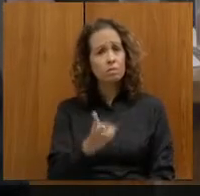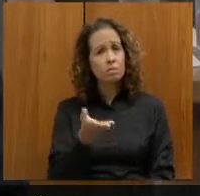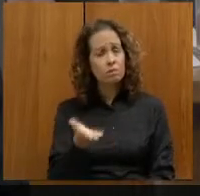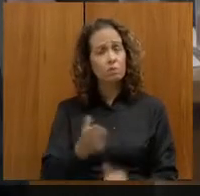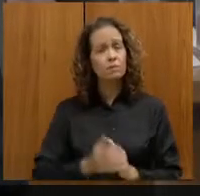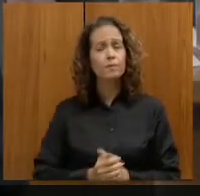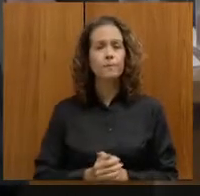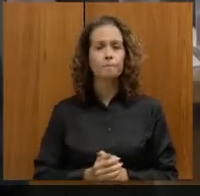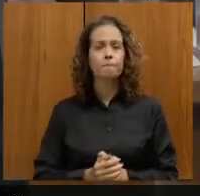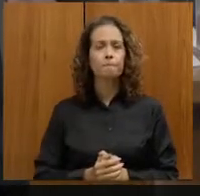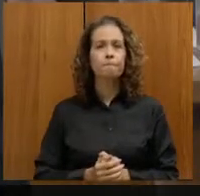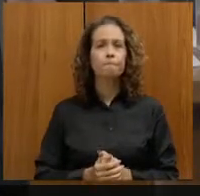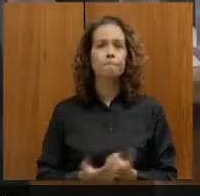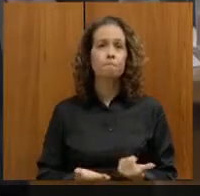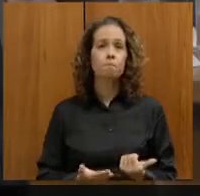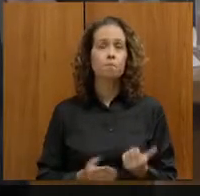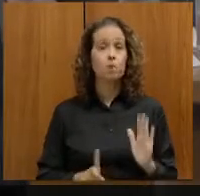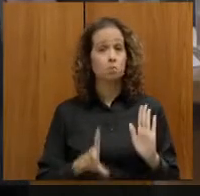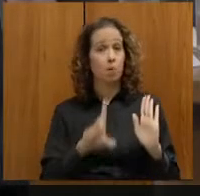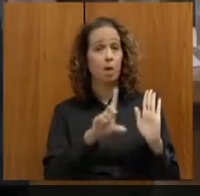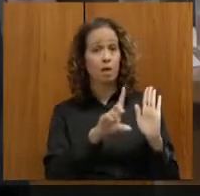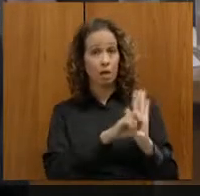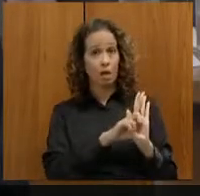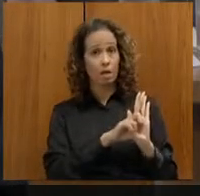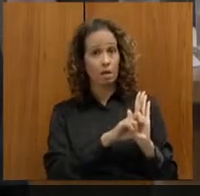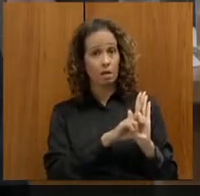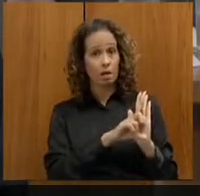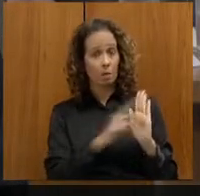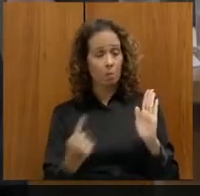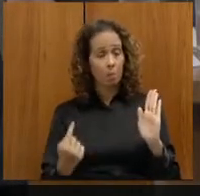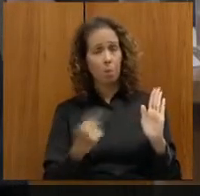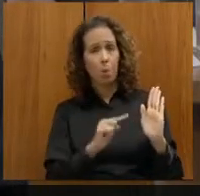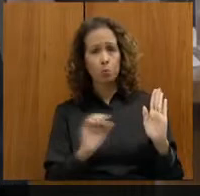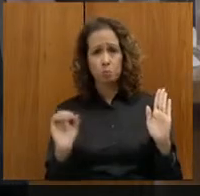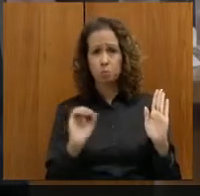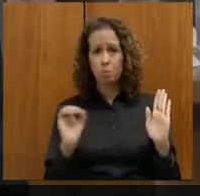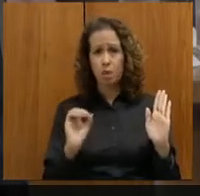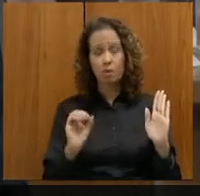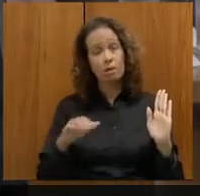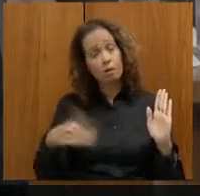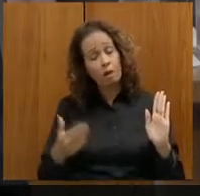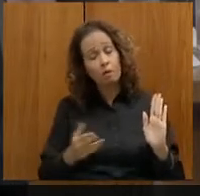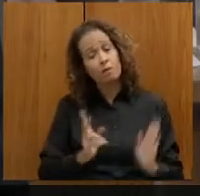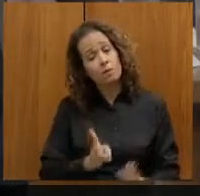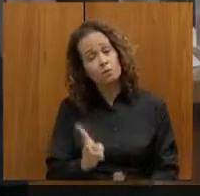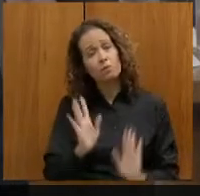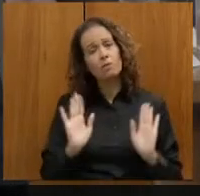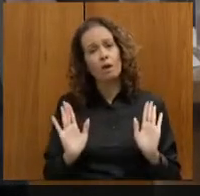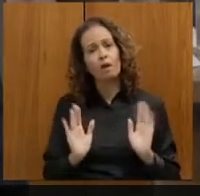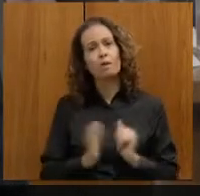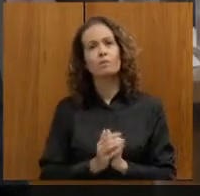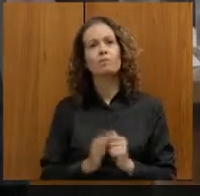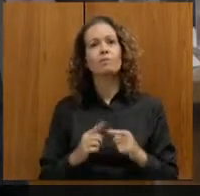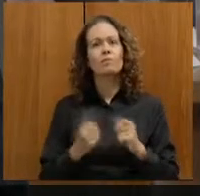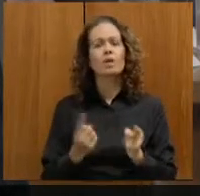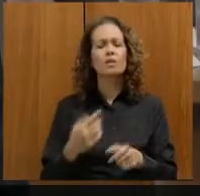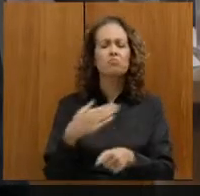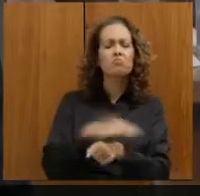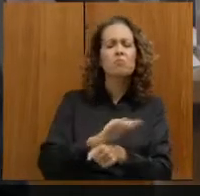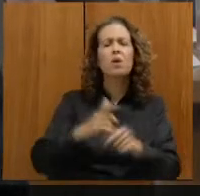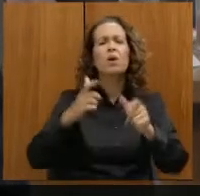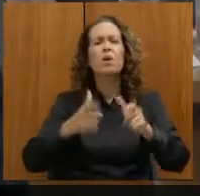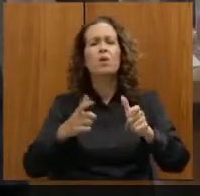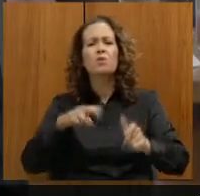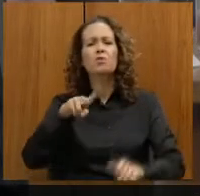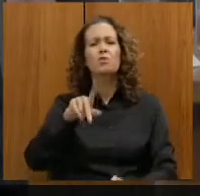infringe a lei com relação que não infringem lei obviamente Desculpe é com relação aí eu não tenho o endereço da administração de Nova